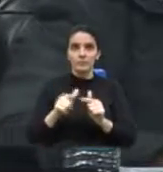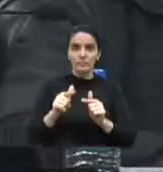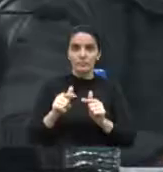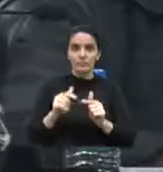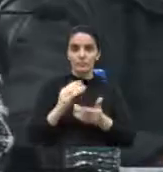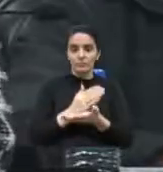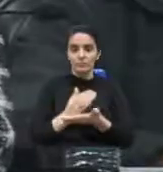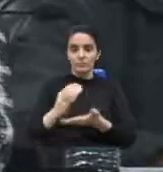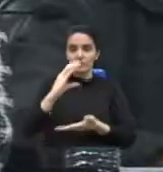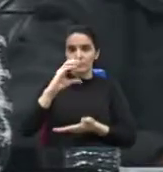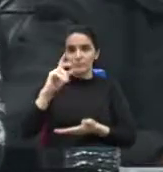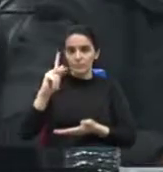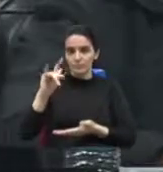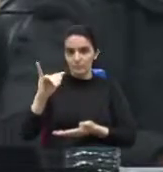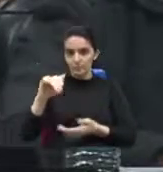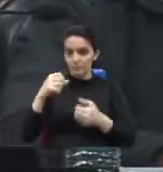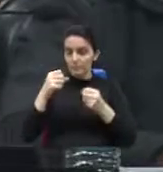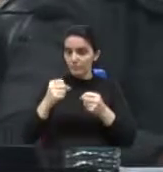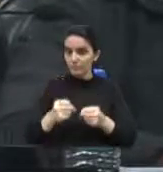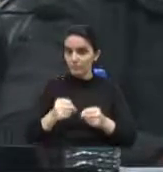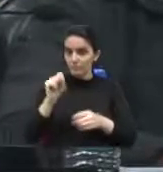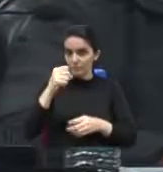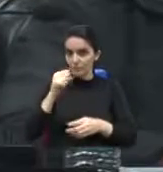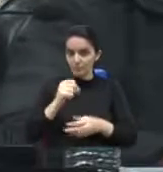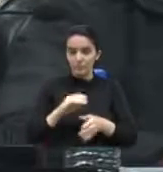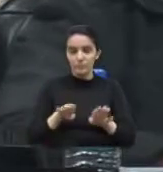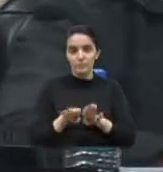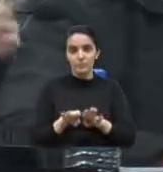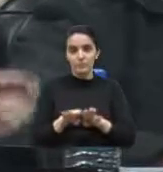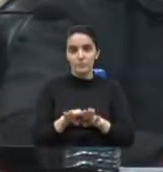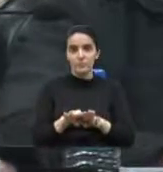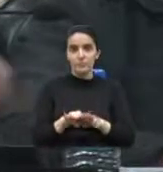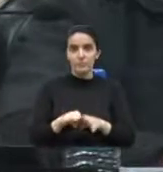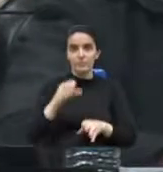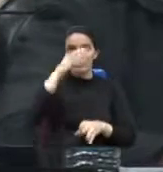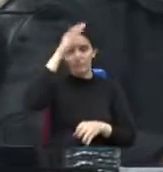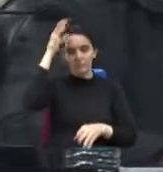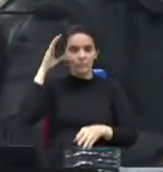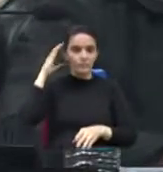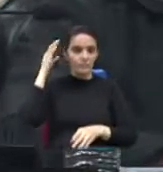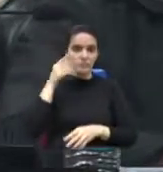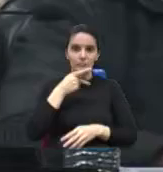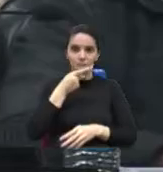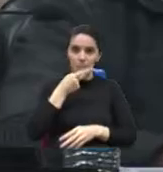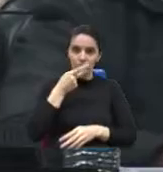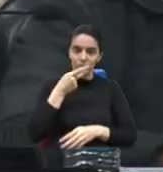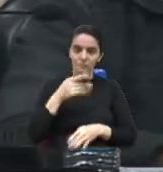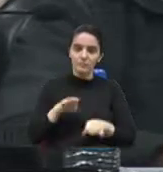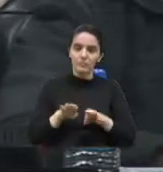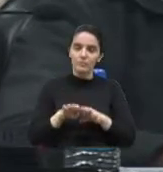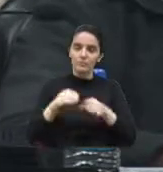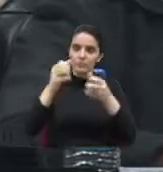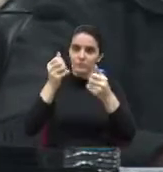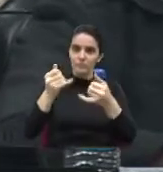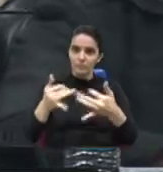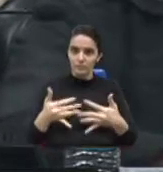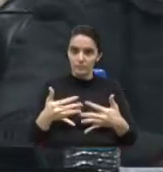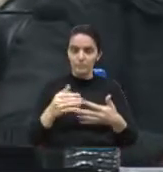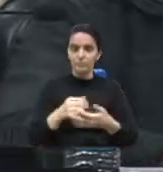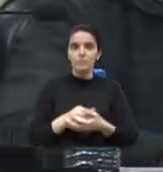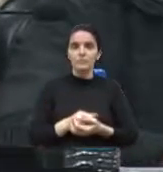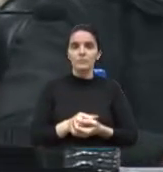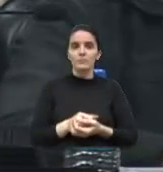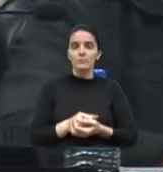outro ponto interessante que eu gostei de frisar, inclusive na minha fala e nas minhas justificativas, nós